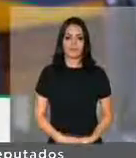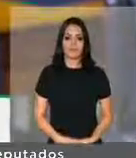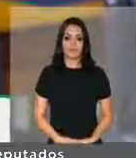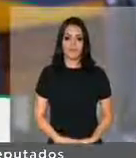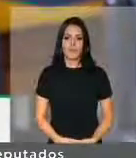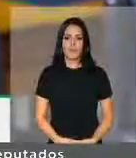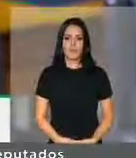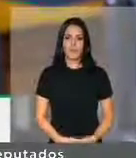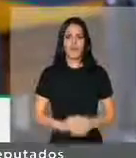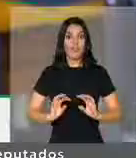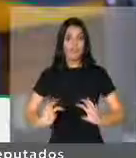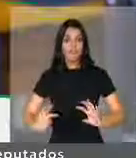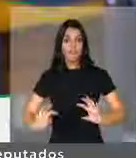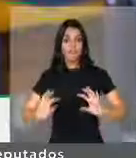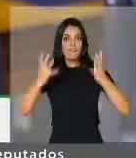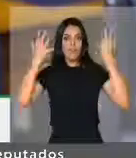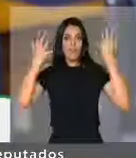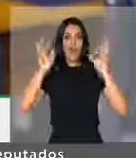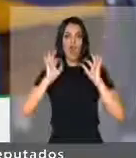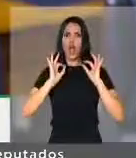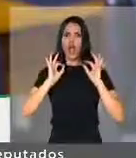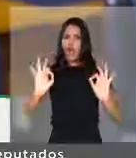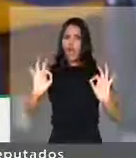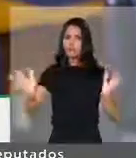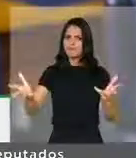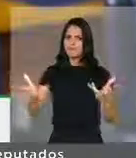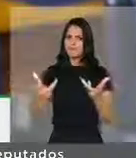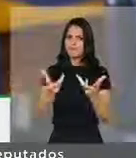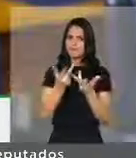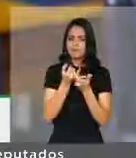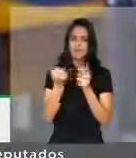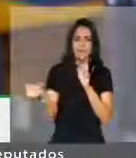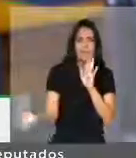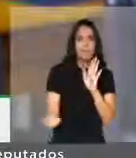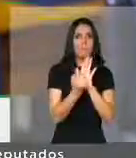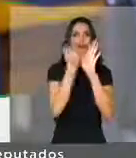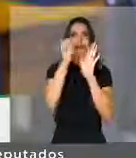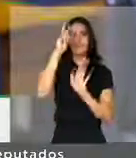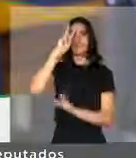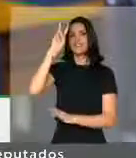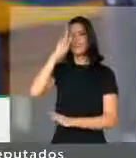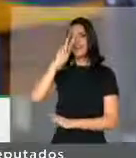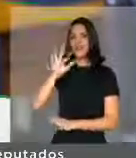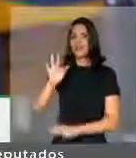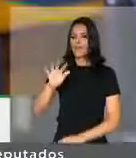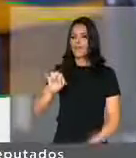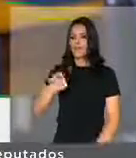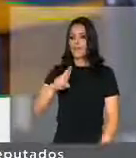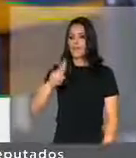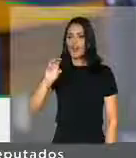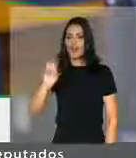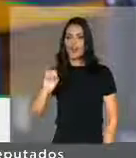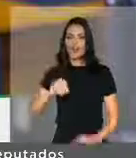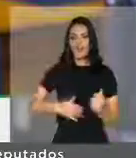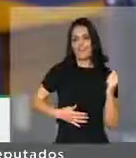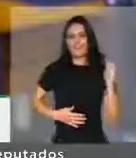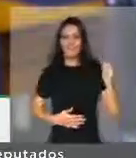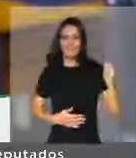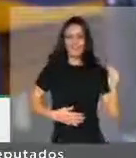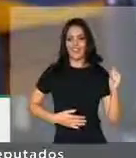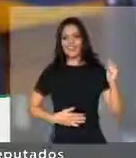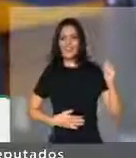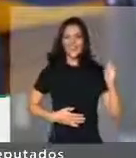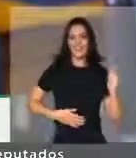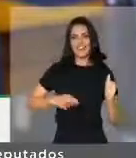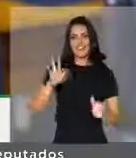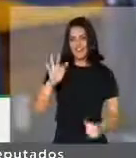de um dos maiores eventos da história de Pedra de Fogo, tradicional, que é o Forró Fogo. Mesmo com todas as